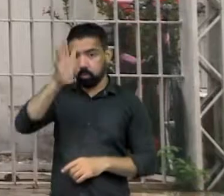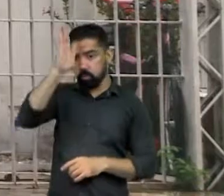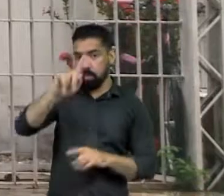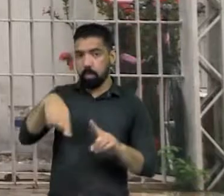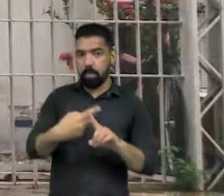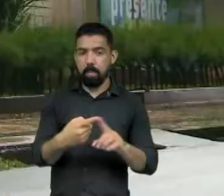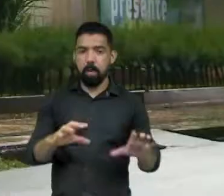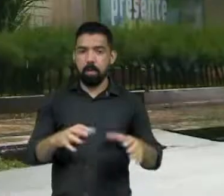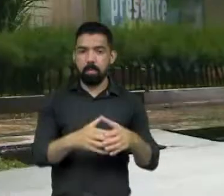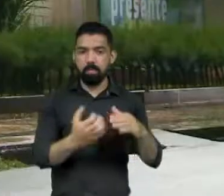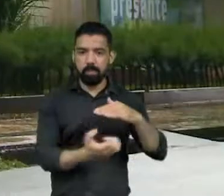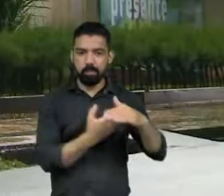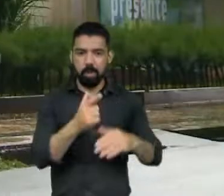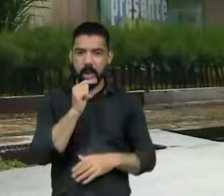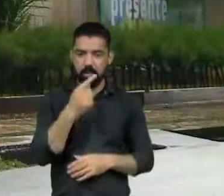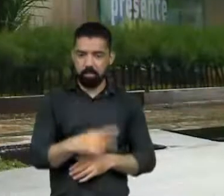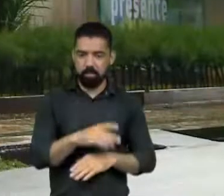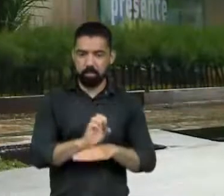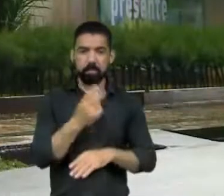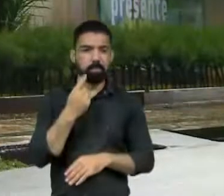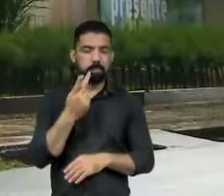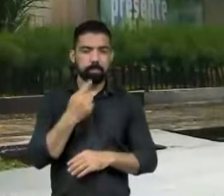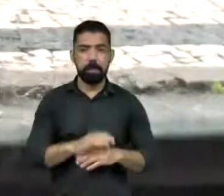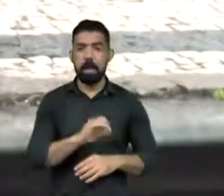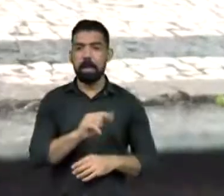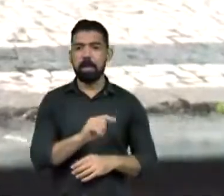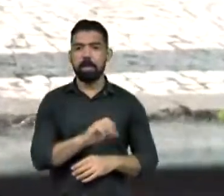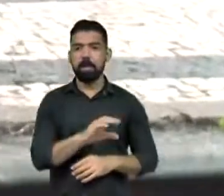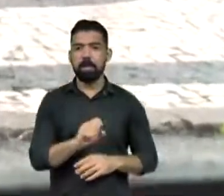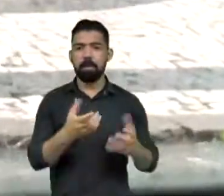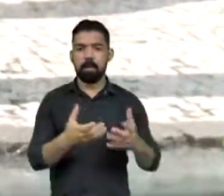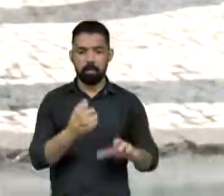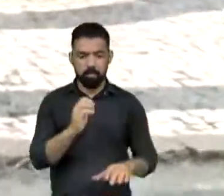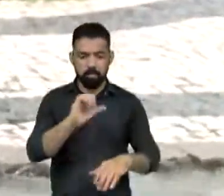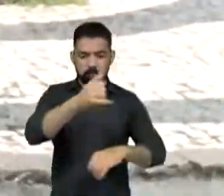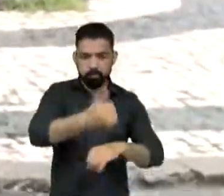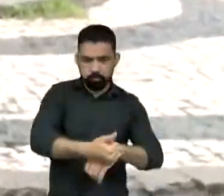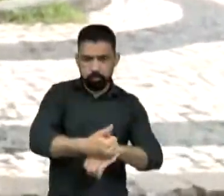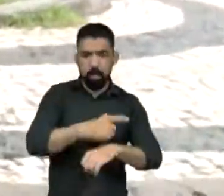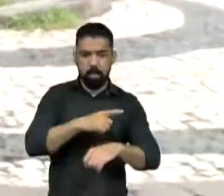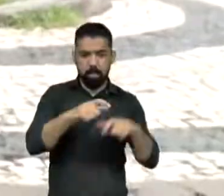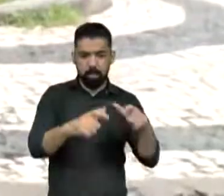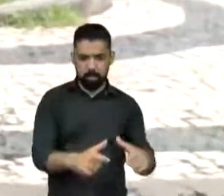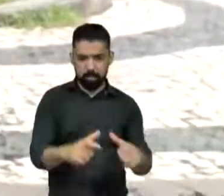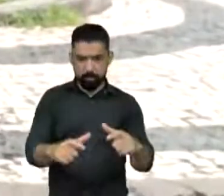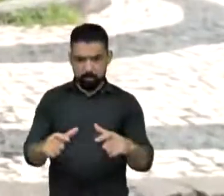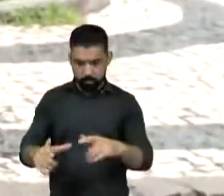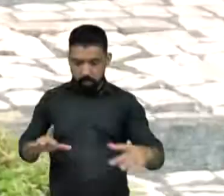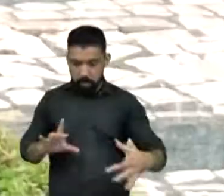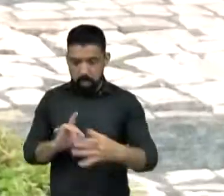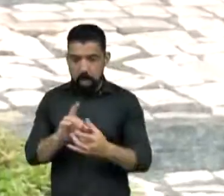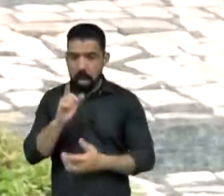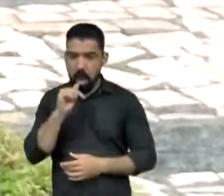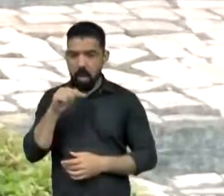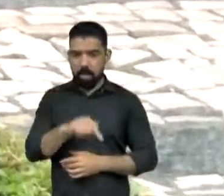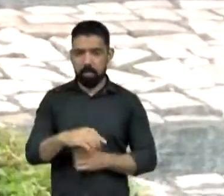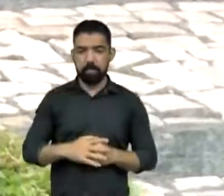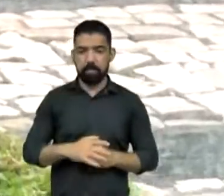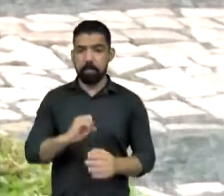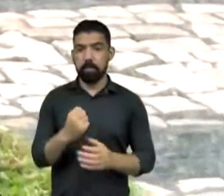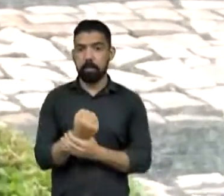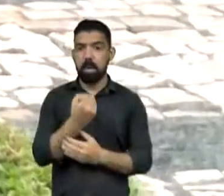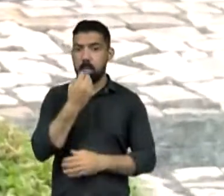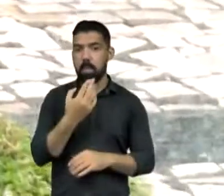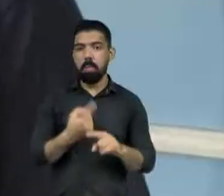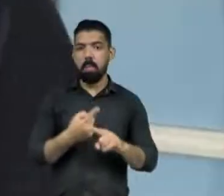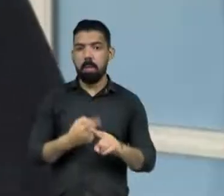O papel da CAGES é fazer a colocação física dos equipamentos, que são ligados à rede de fornecimento de água. Isso garante o abastecimento